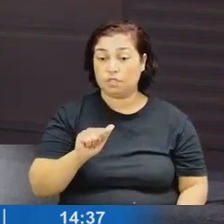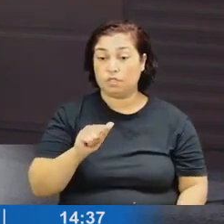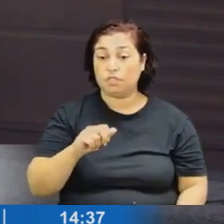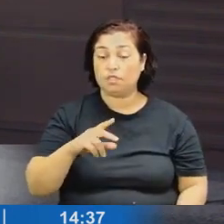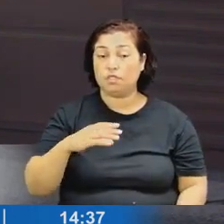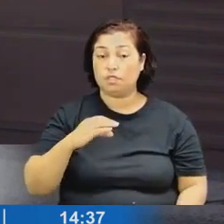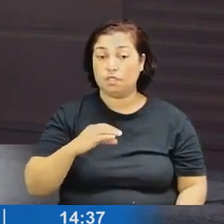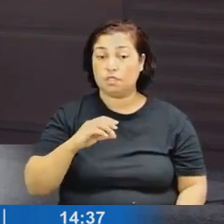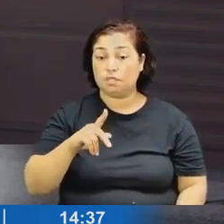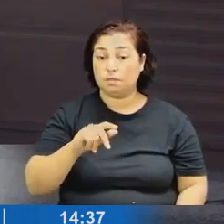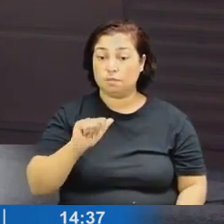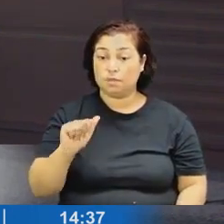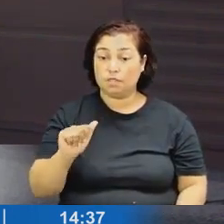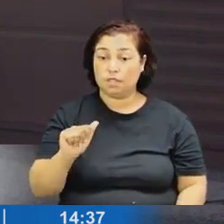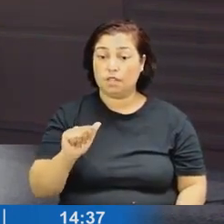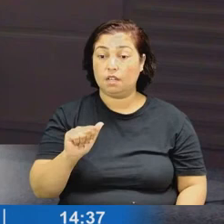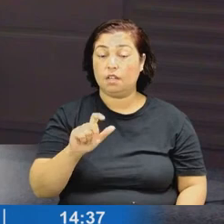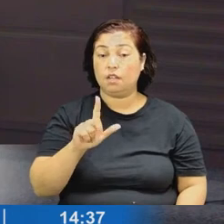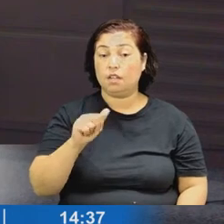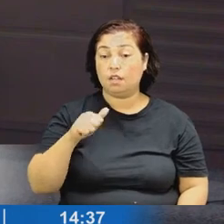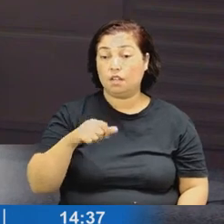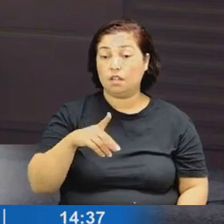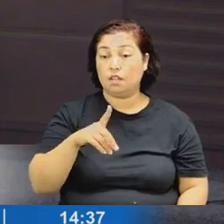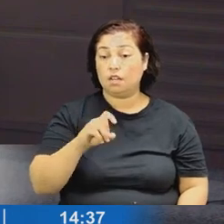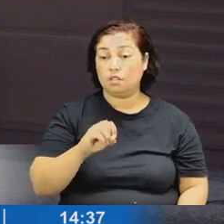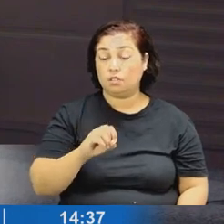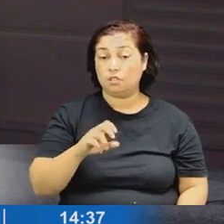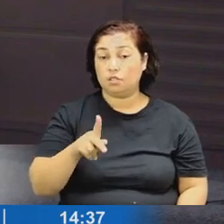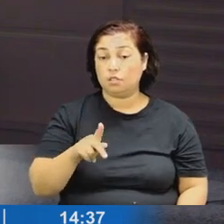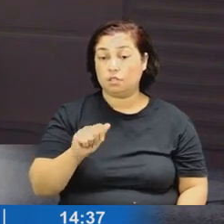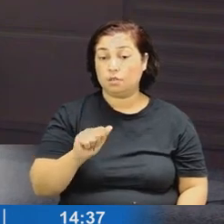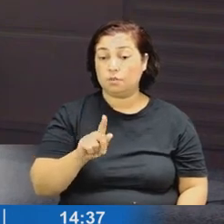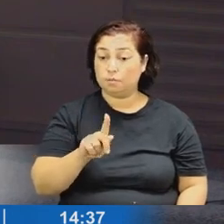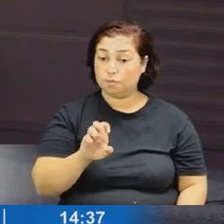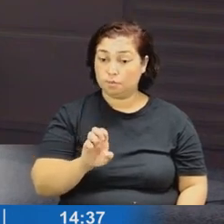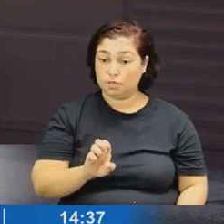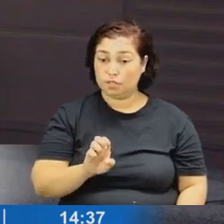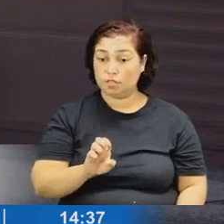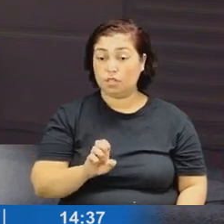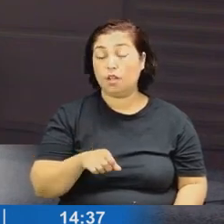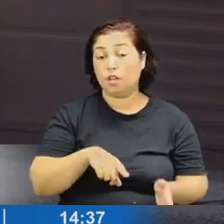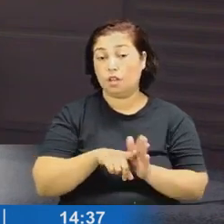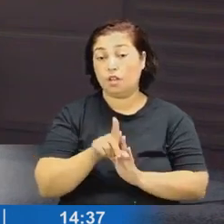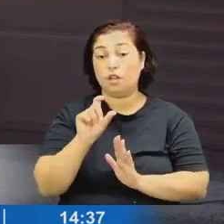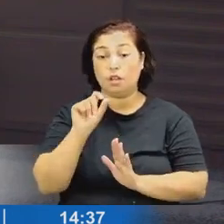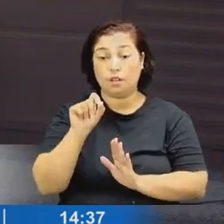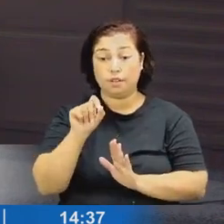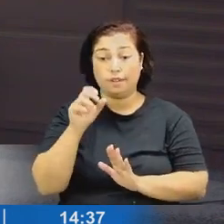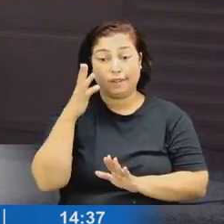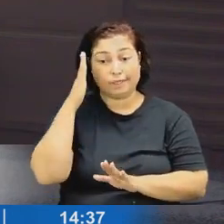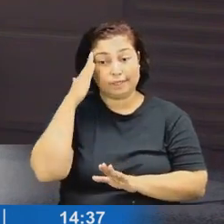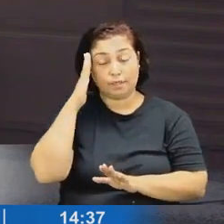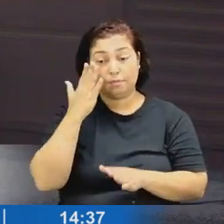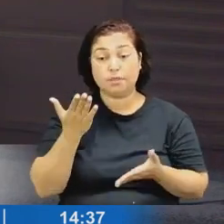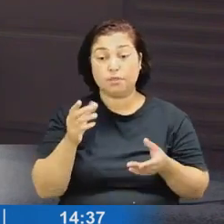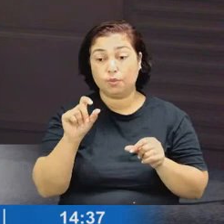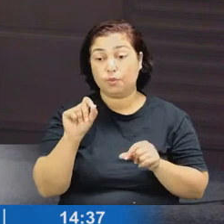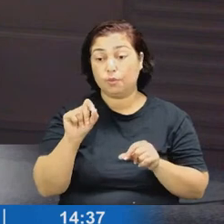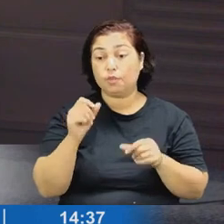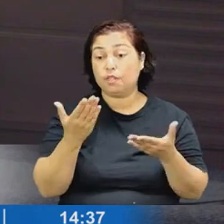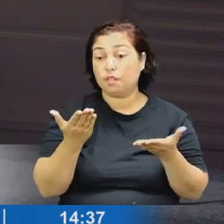CPA Land peixe quem sabe que tem alguma dessas coisas pode levantar a mão Alguém sabe que que é lã de peixe